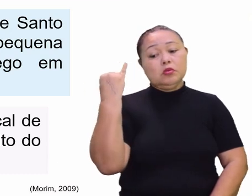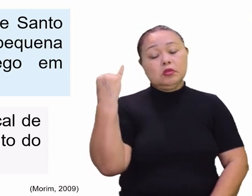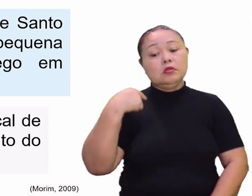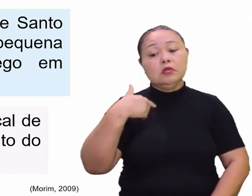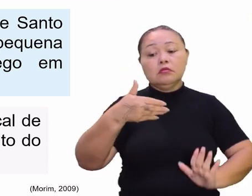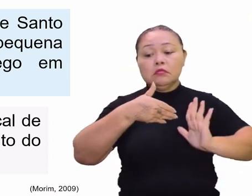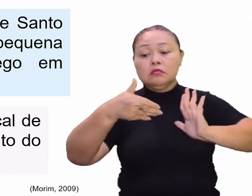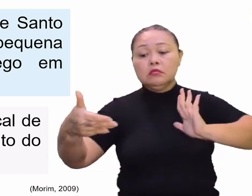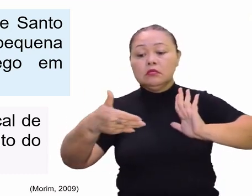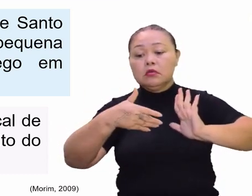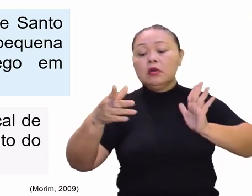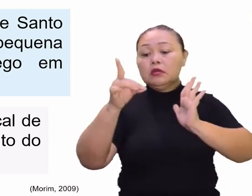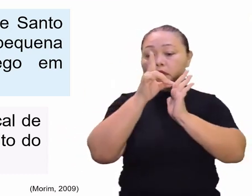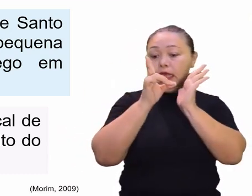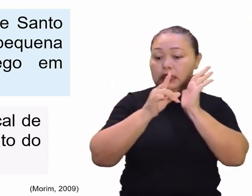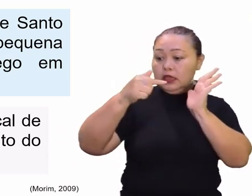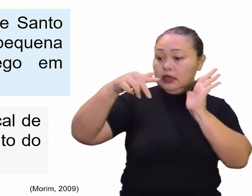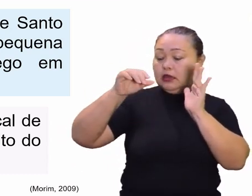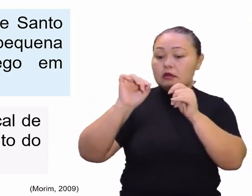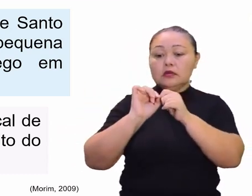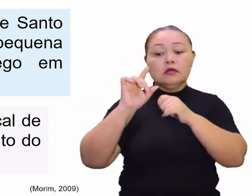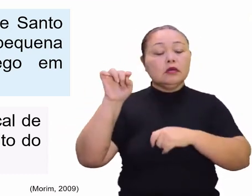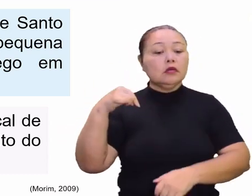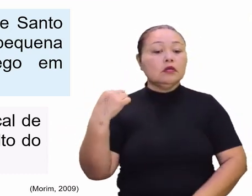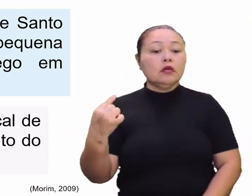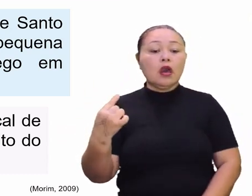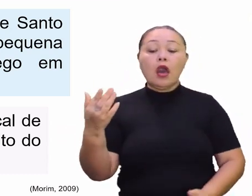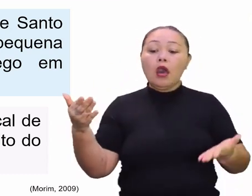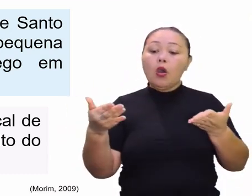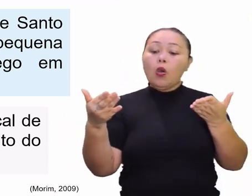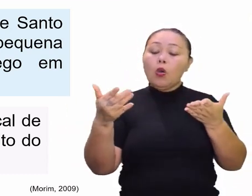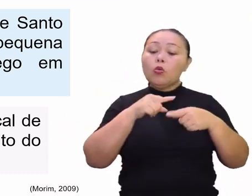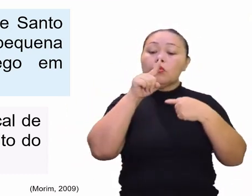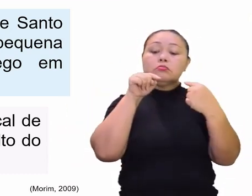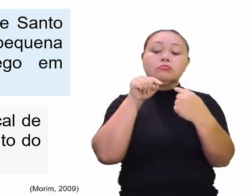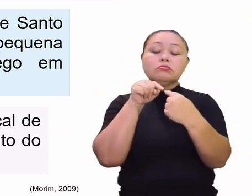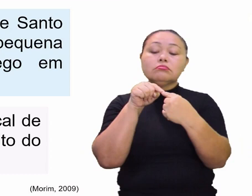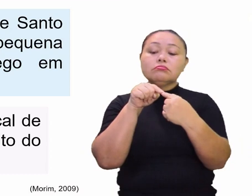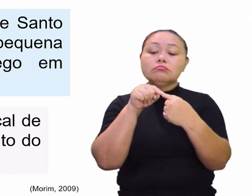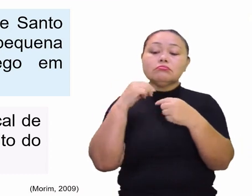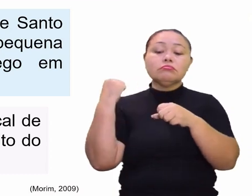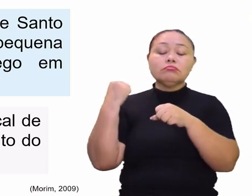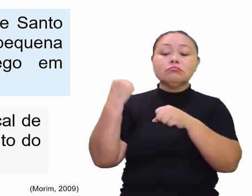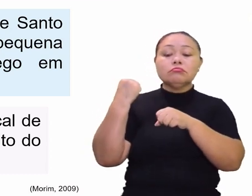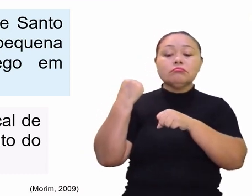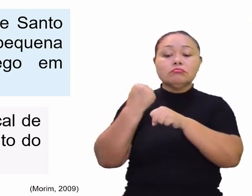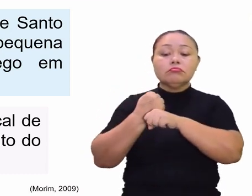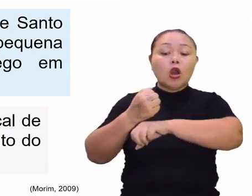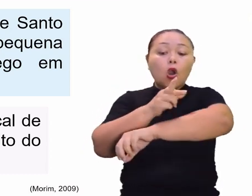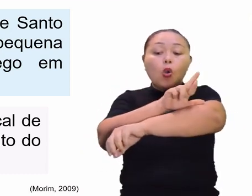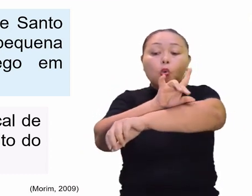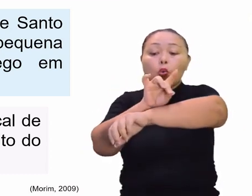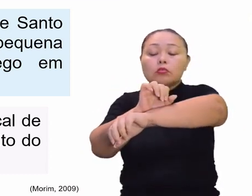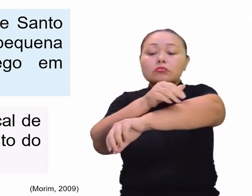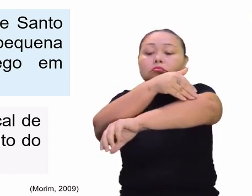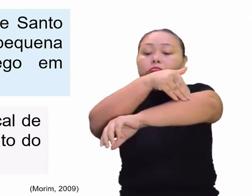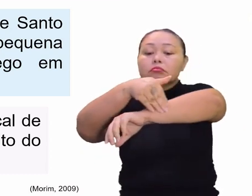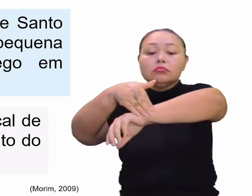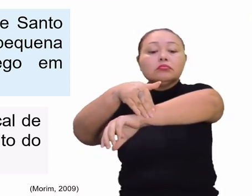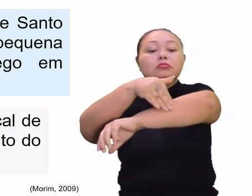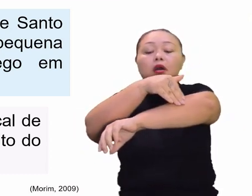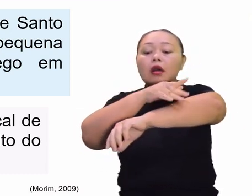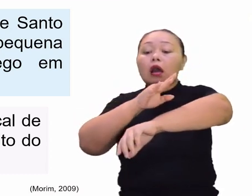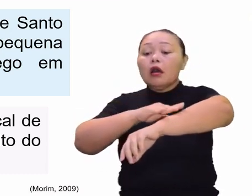período no Brasil, a década de 70, que a gente vê agora o objetivo de criações de rodovias no Brasil. Então,